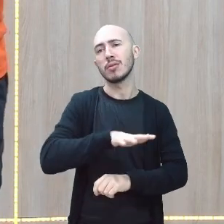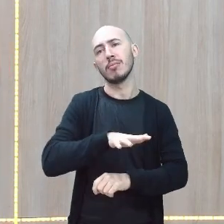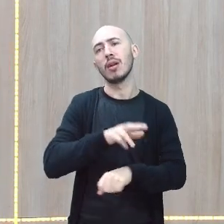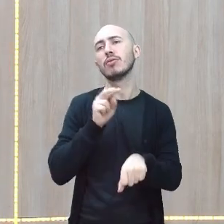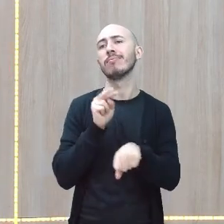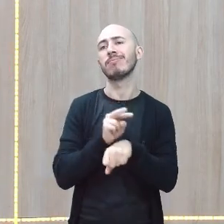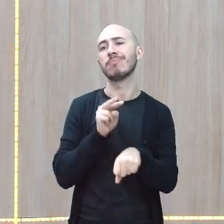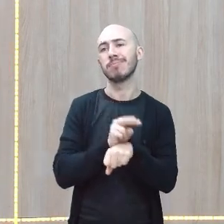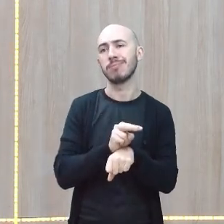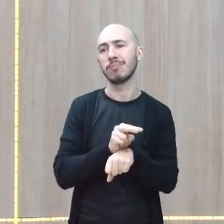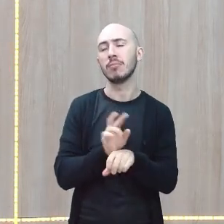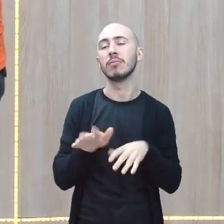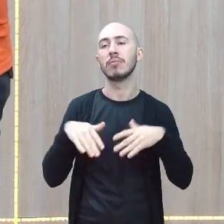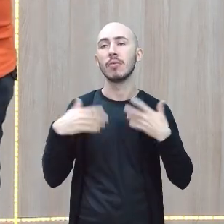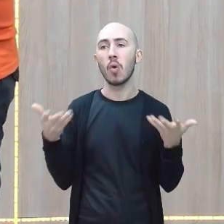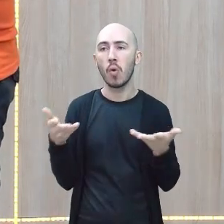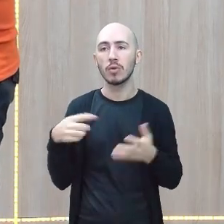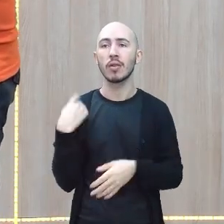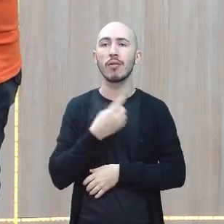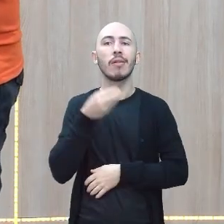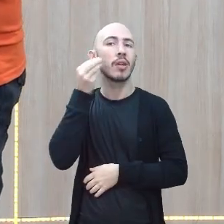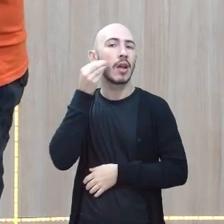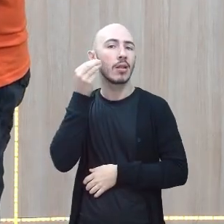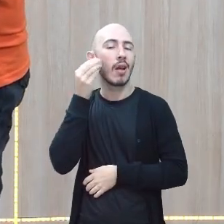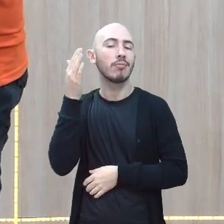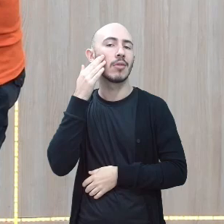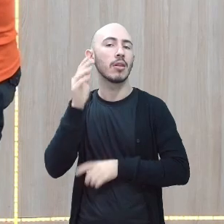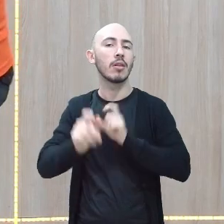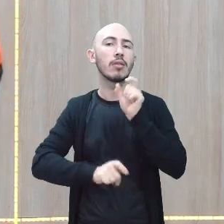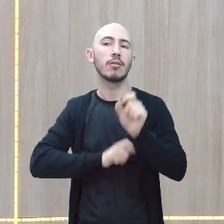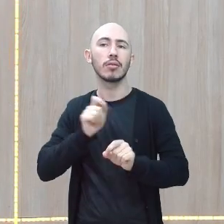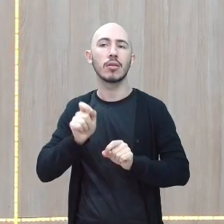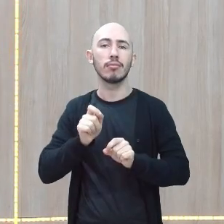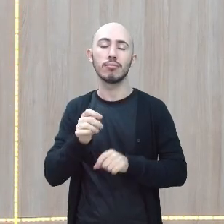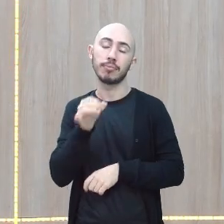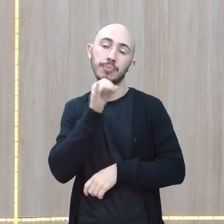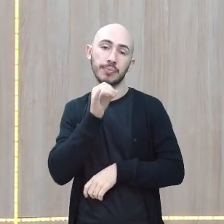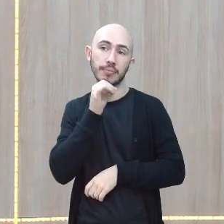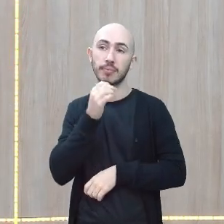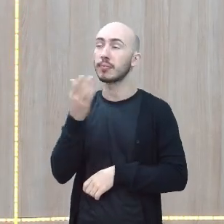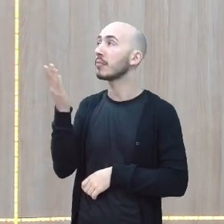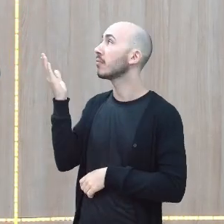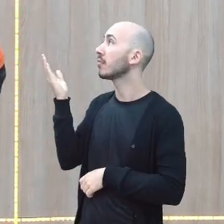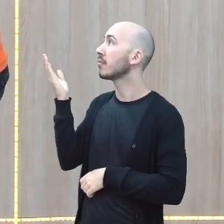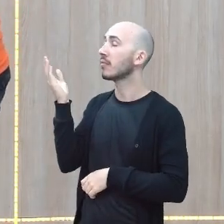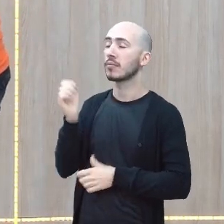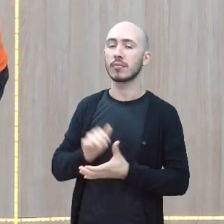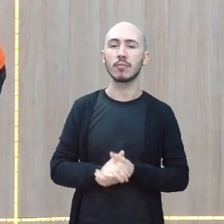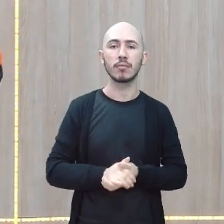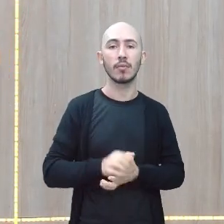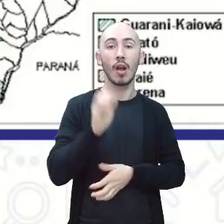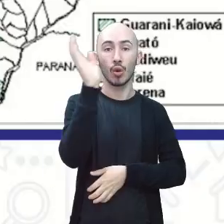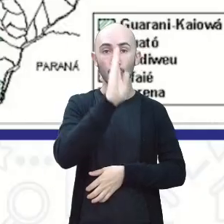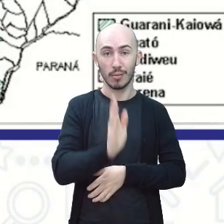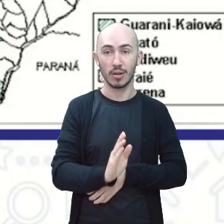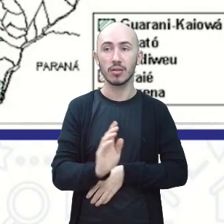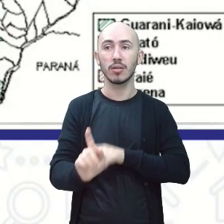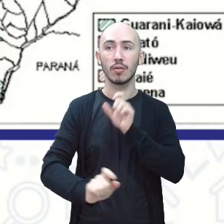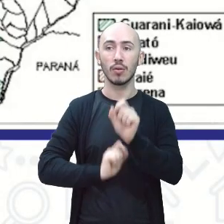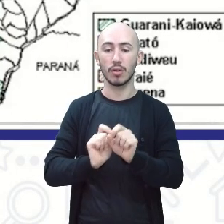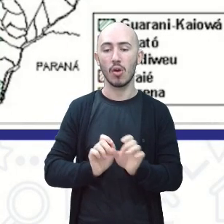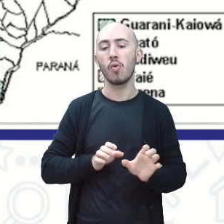Então, hoje, nós vamos tentar entender aqui, por exemplo, que no Brasil esse grupo,